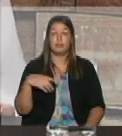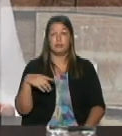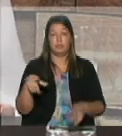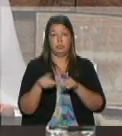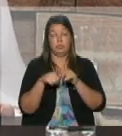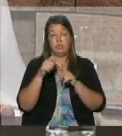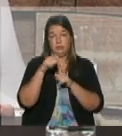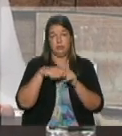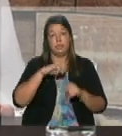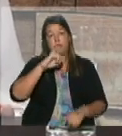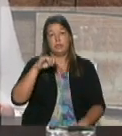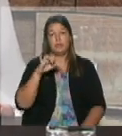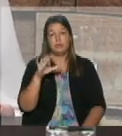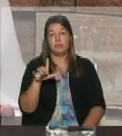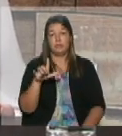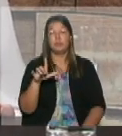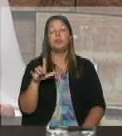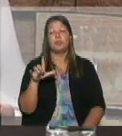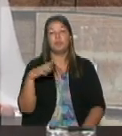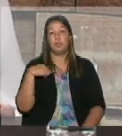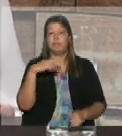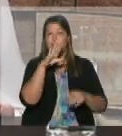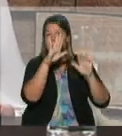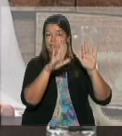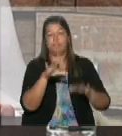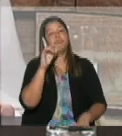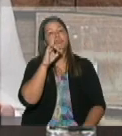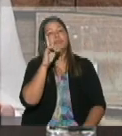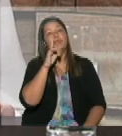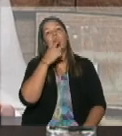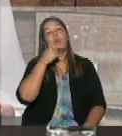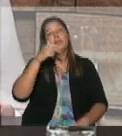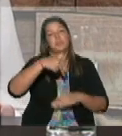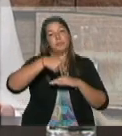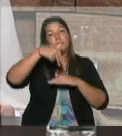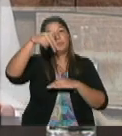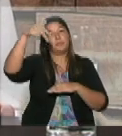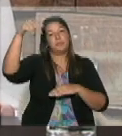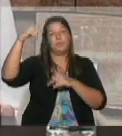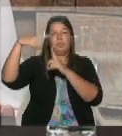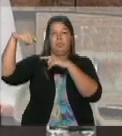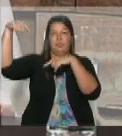lá, o homem foi a Lua. E